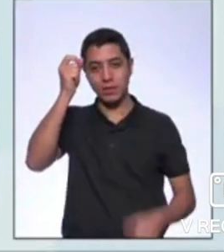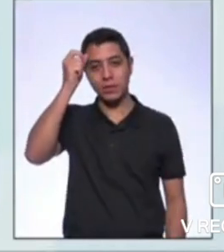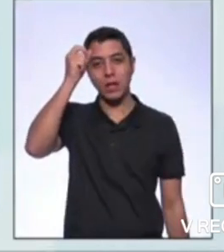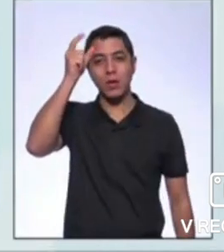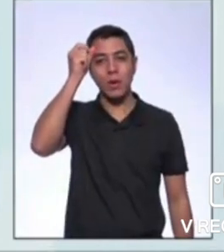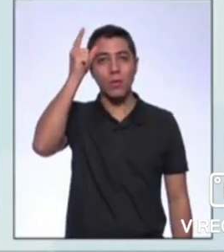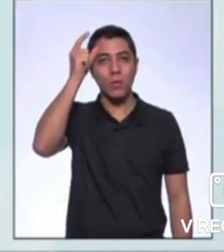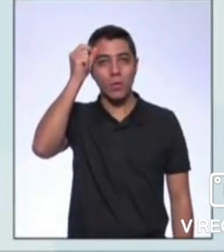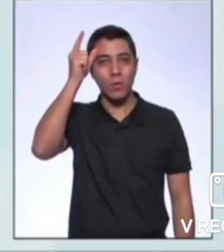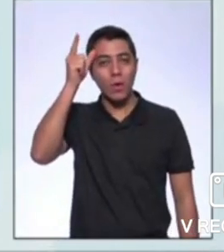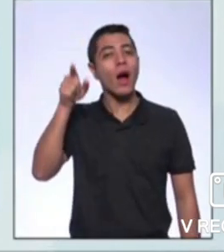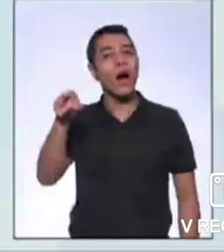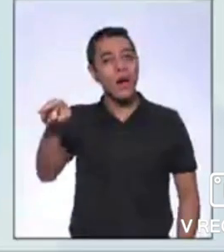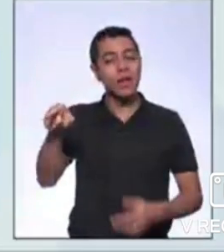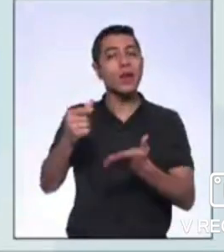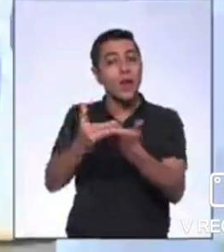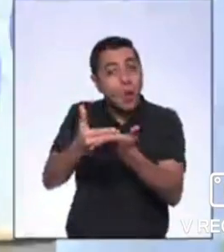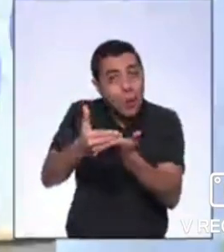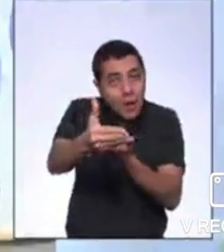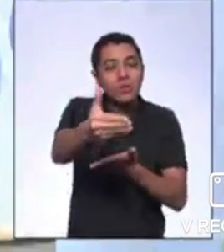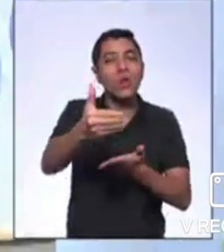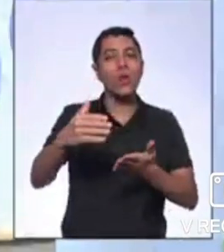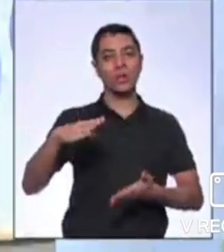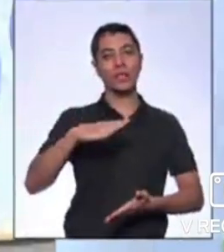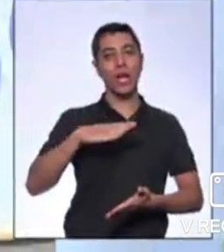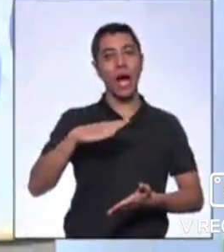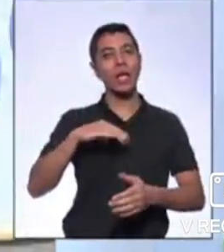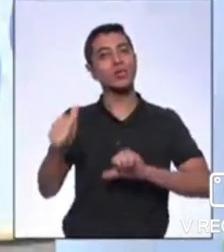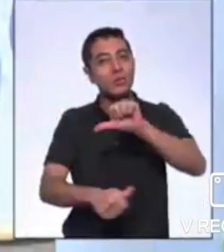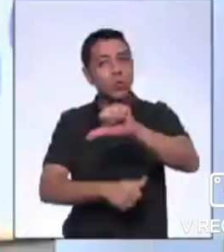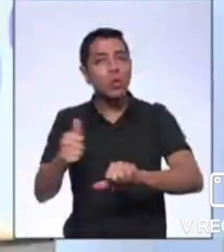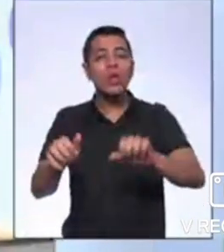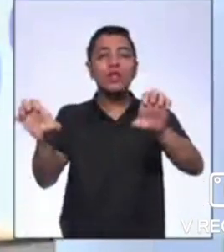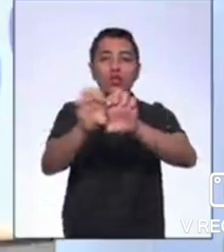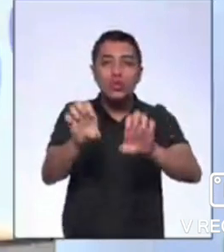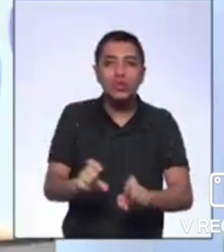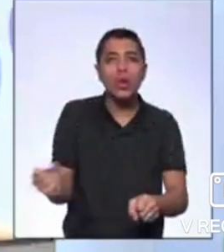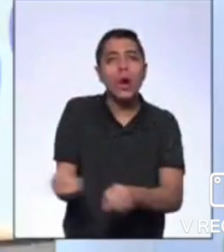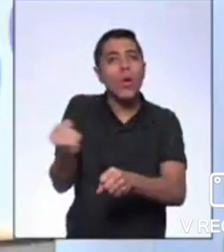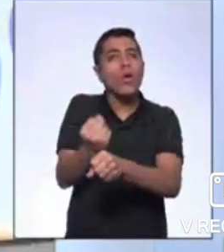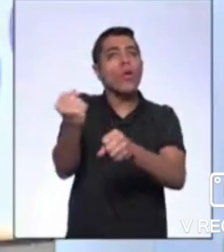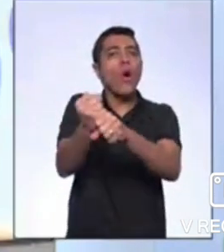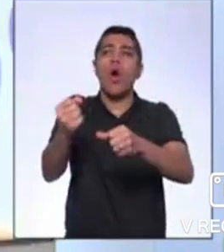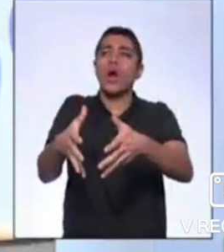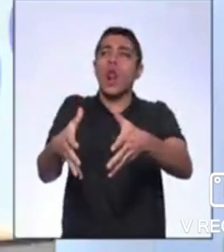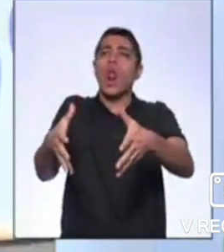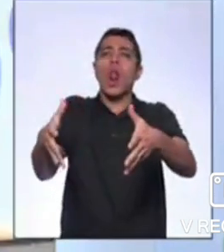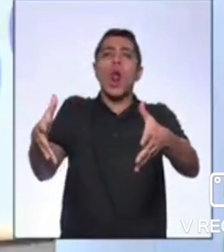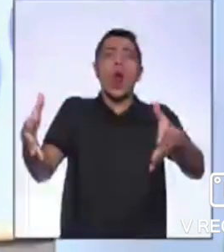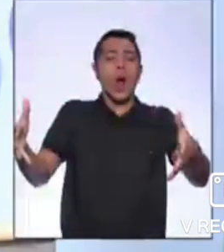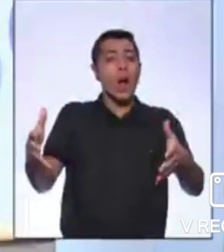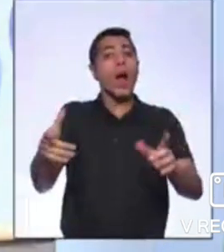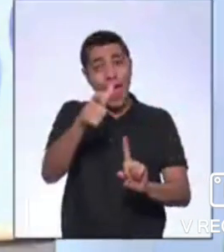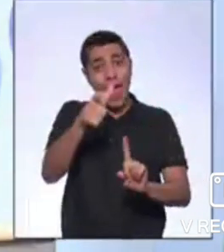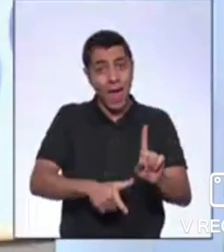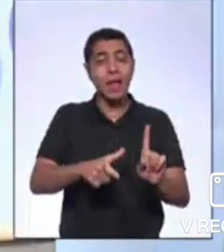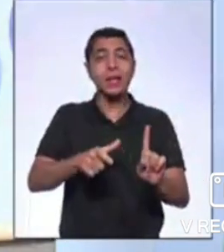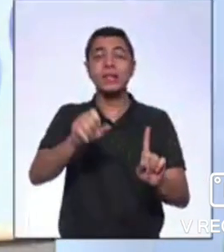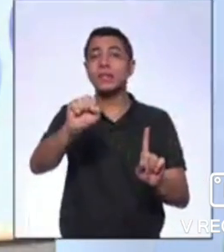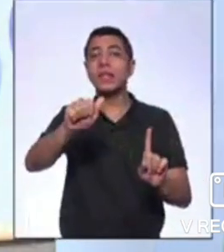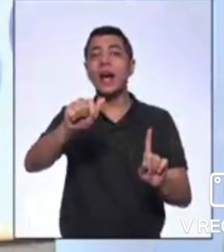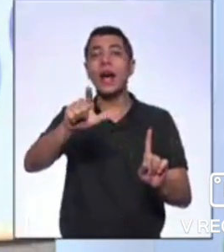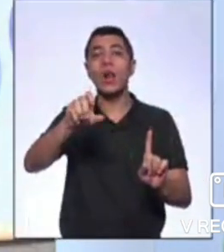dizer assim. Isso, e de reestruturação da cidade, grandes obras, grandes monumentos. Inclusive Salomão, né, em